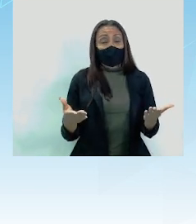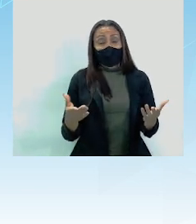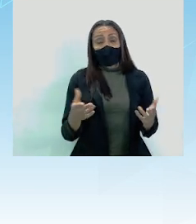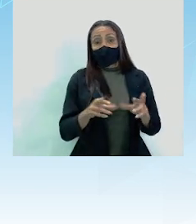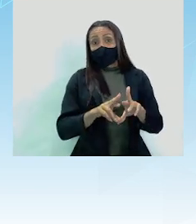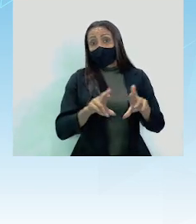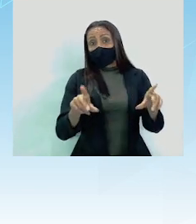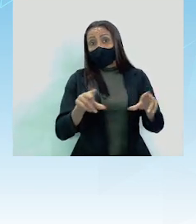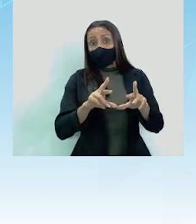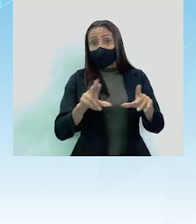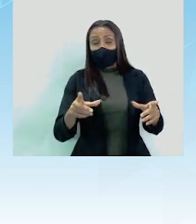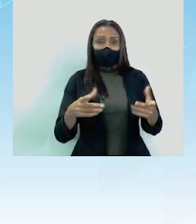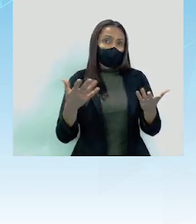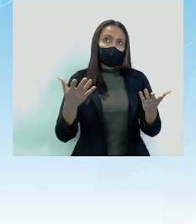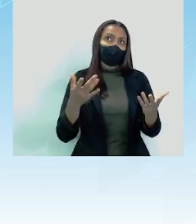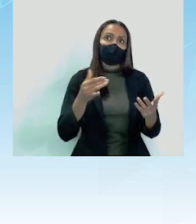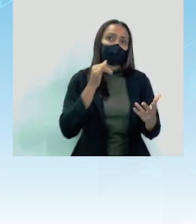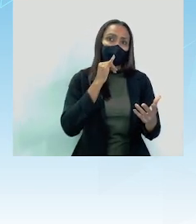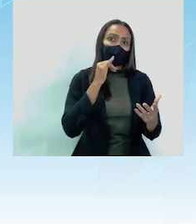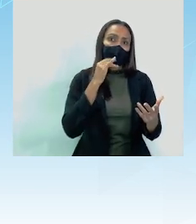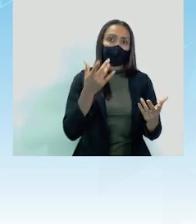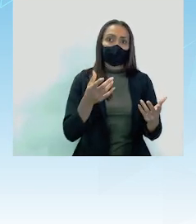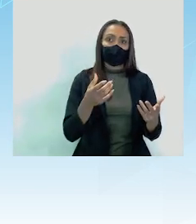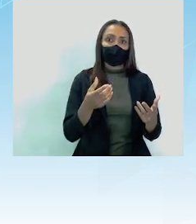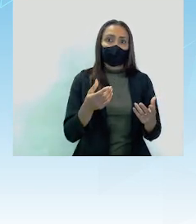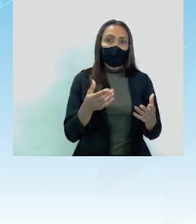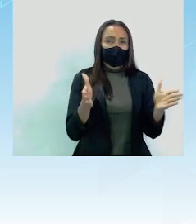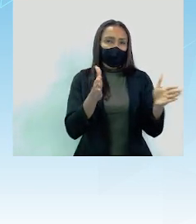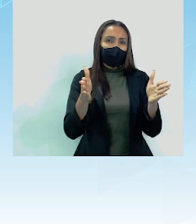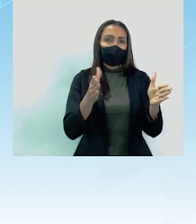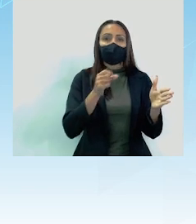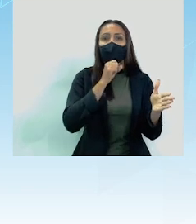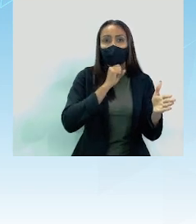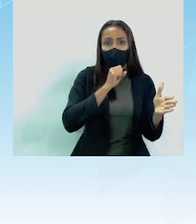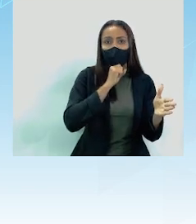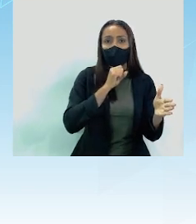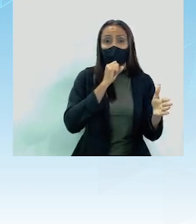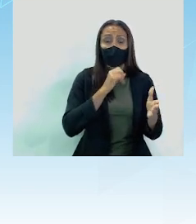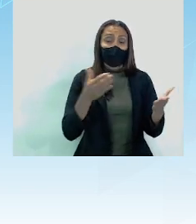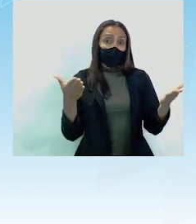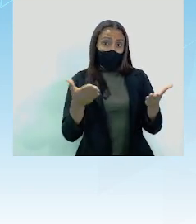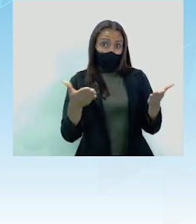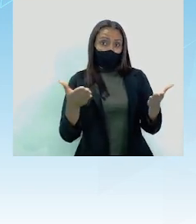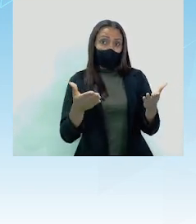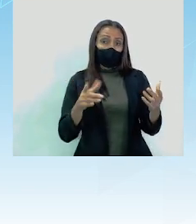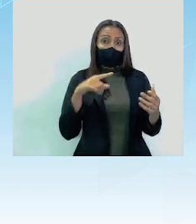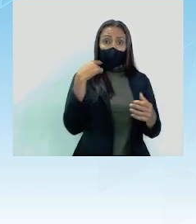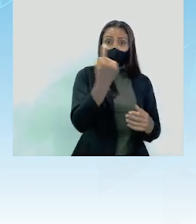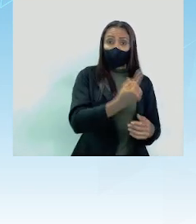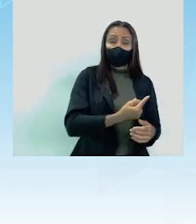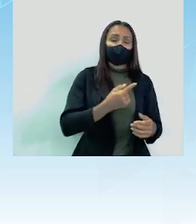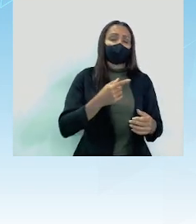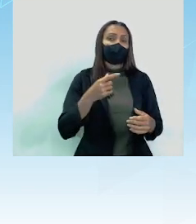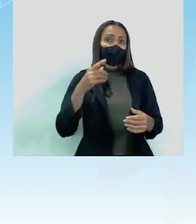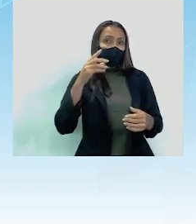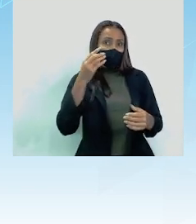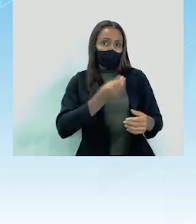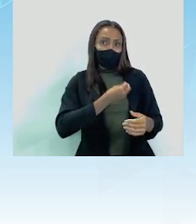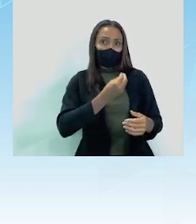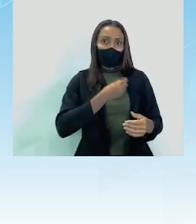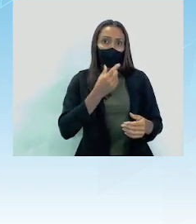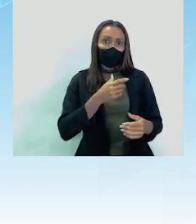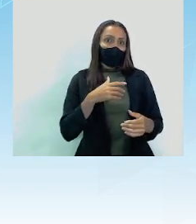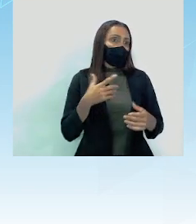diferente dos nossos avós, por exemplo. Então, hoje nós temos uma rotina de vida, de trabalho, de escola,